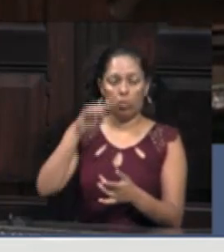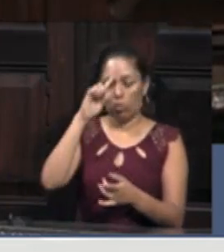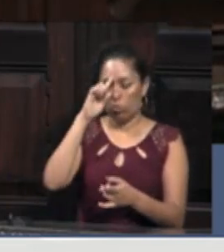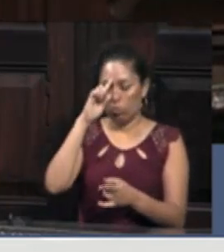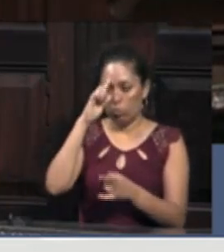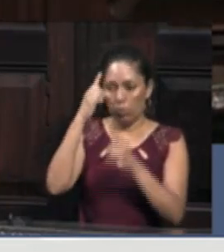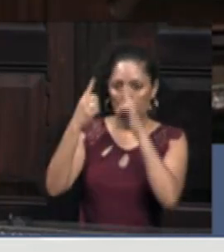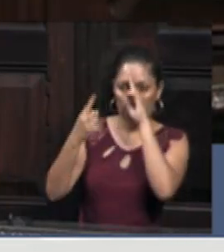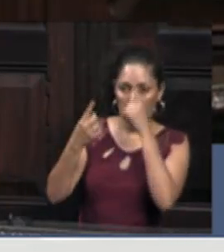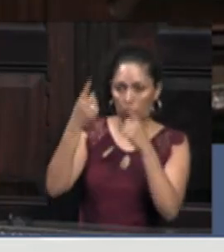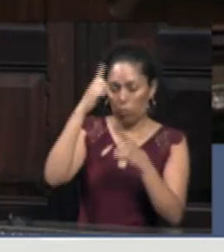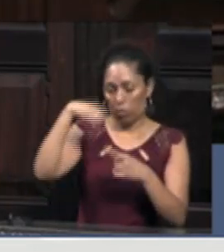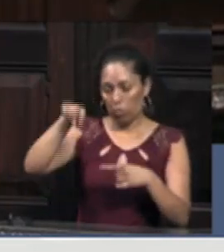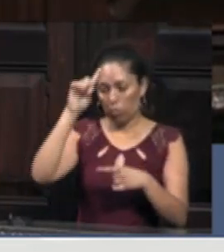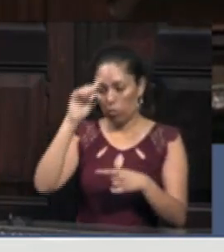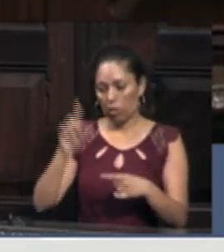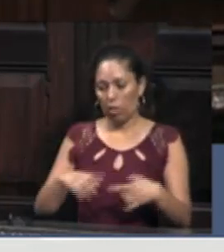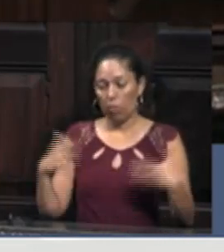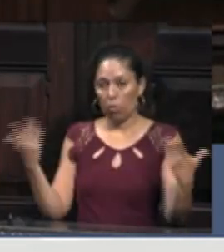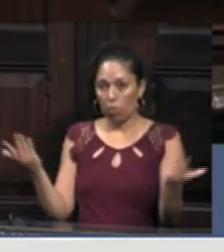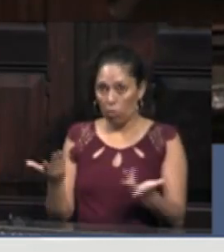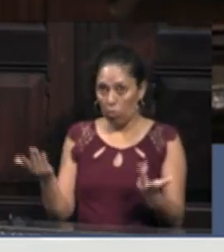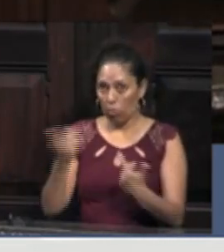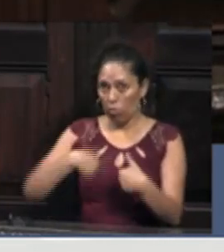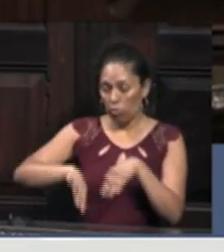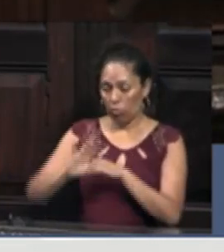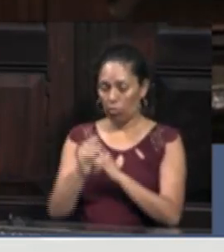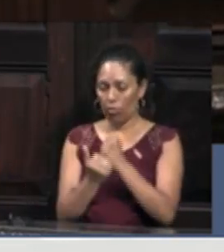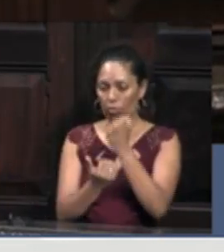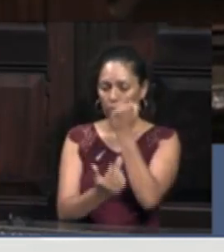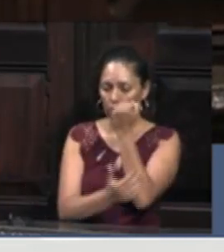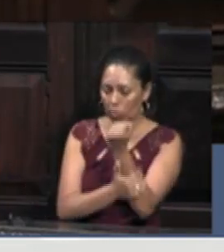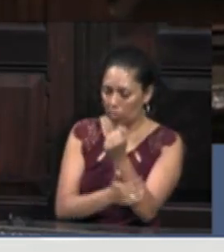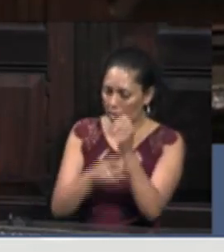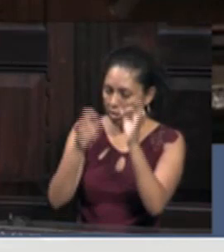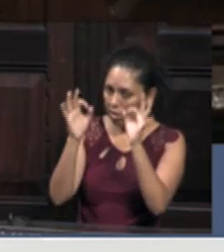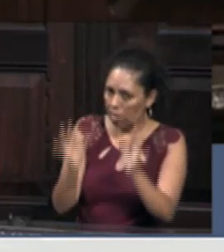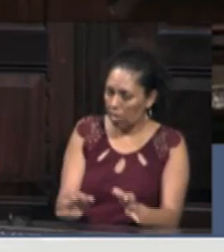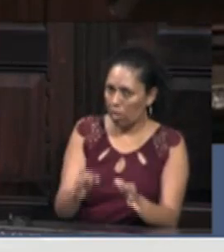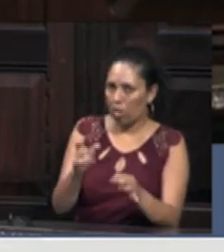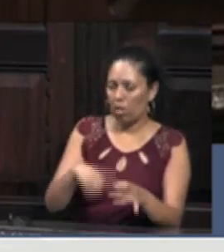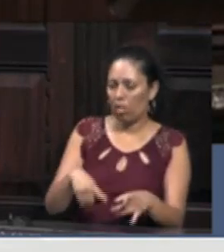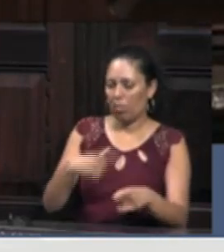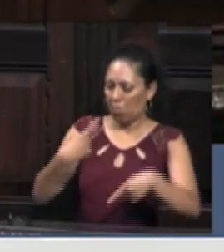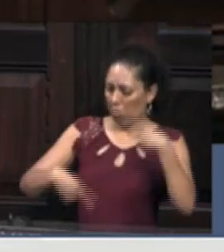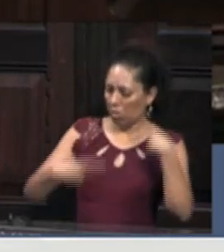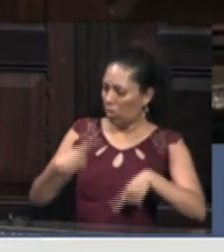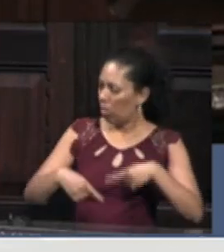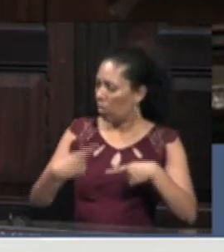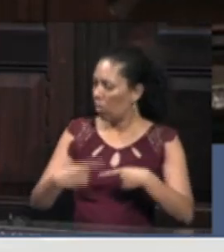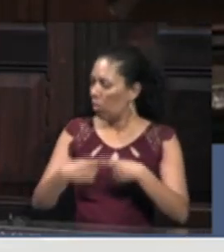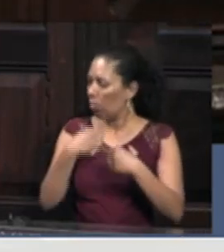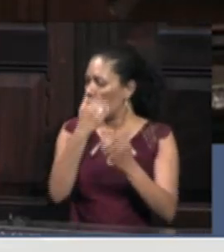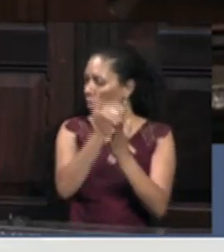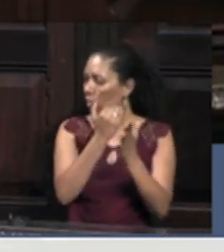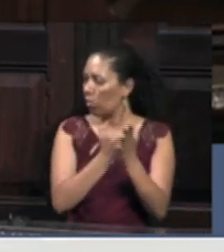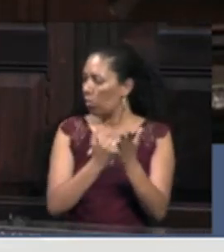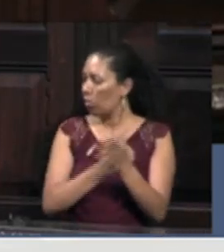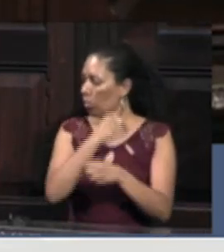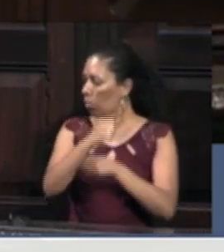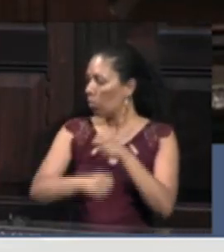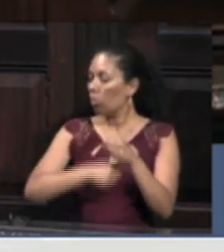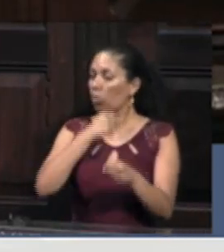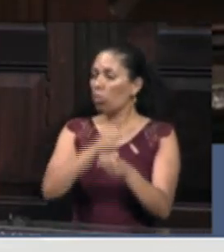não tem condições de ter muita segurança para debater esse PPA.